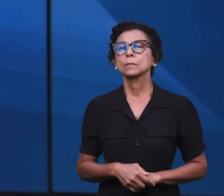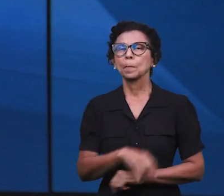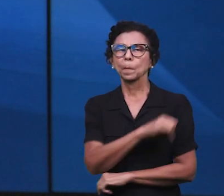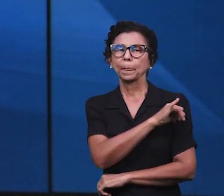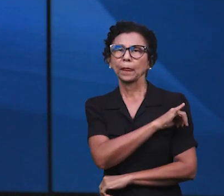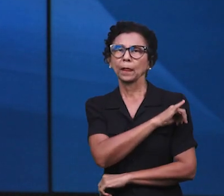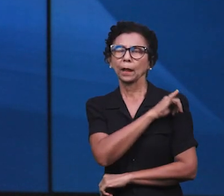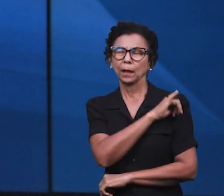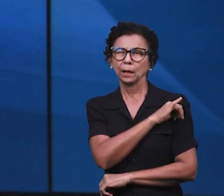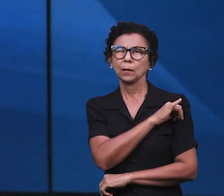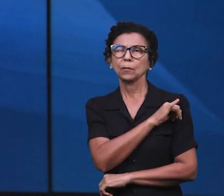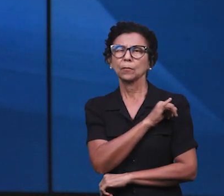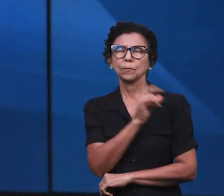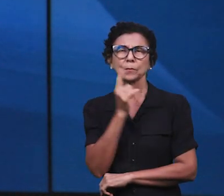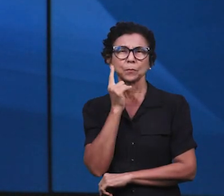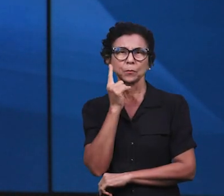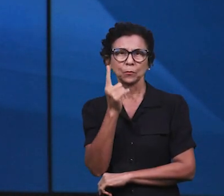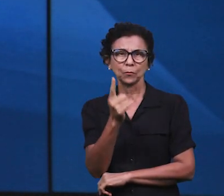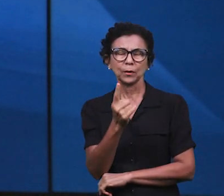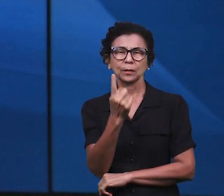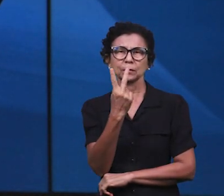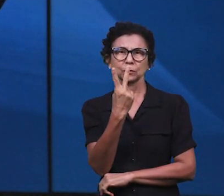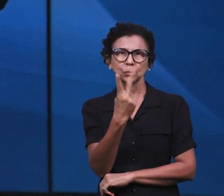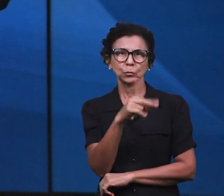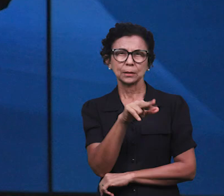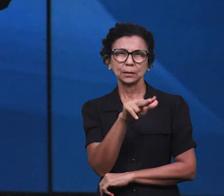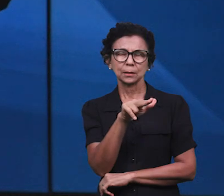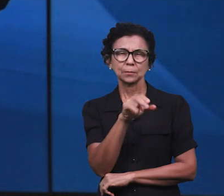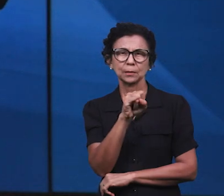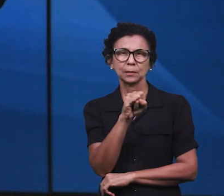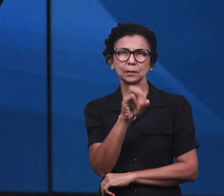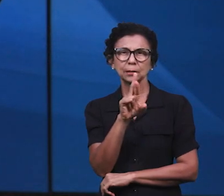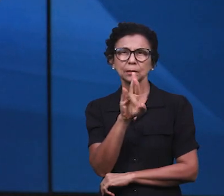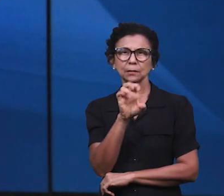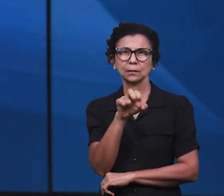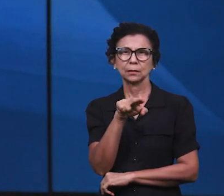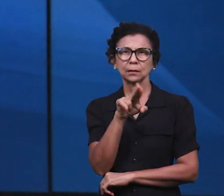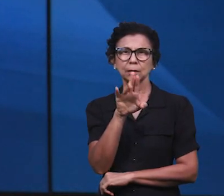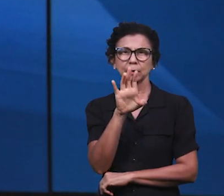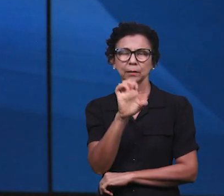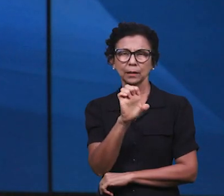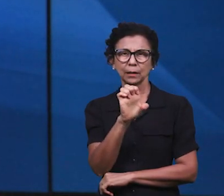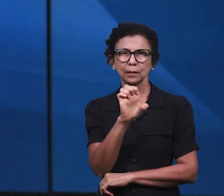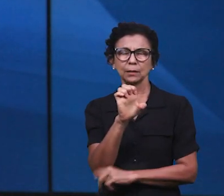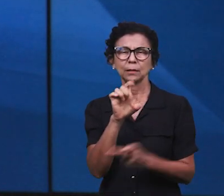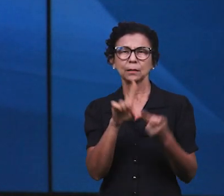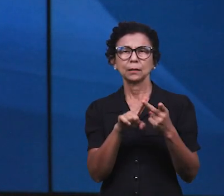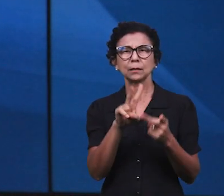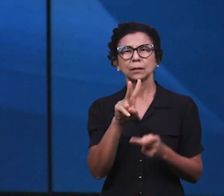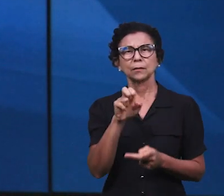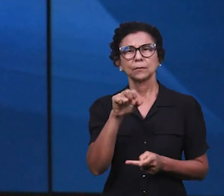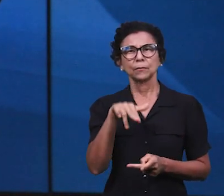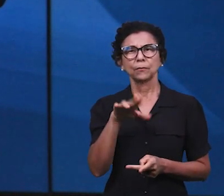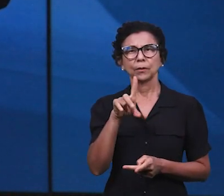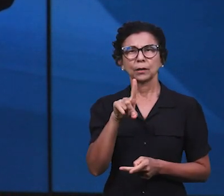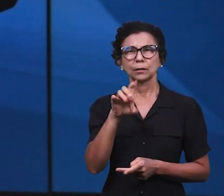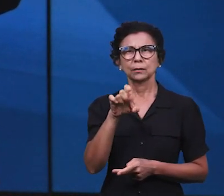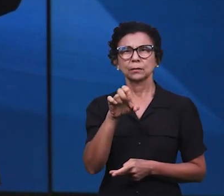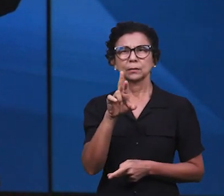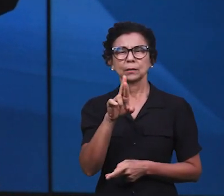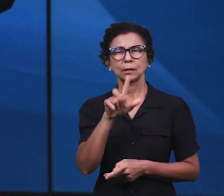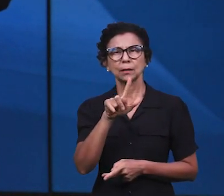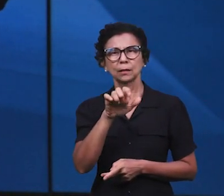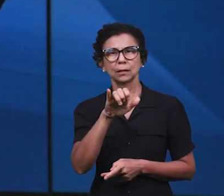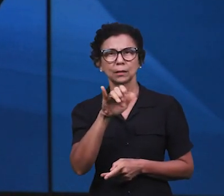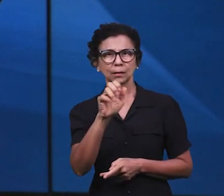ter juntos lá as nossas duas irmãs, a irmã Irene e a irmã Vanderleia, elas são do grupo de